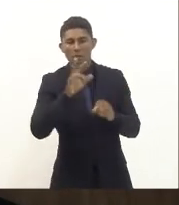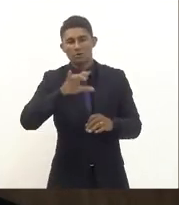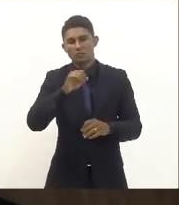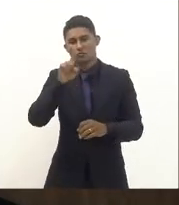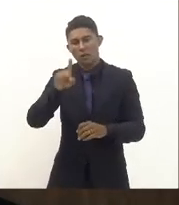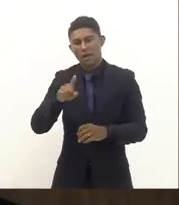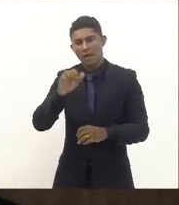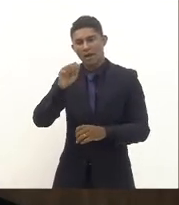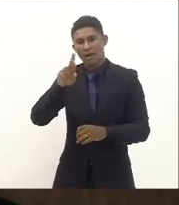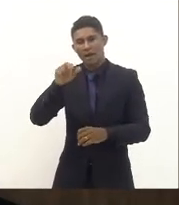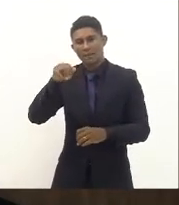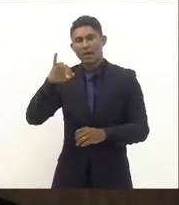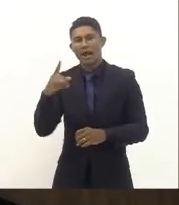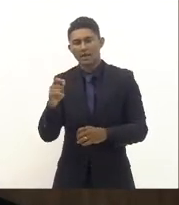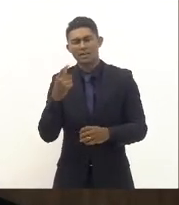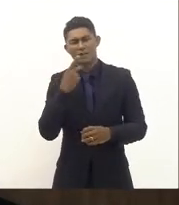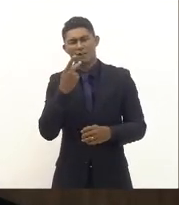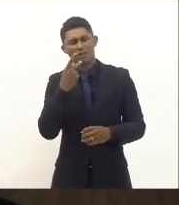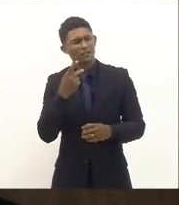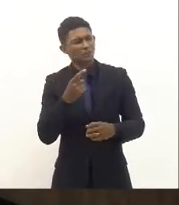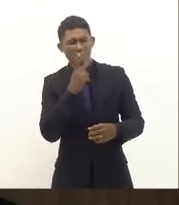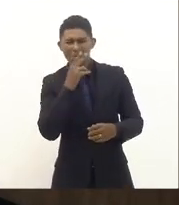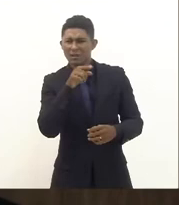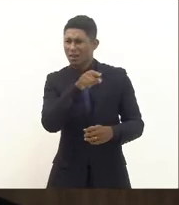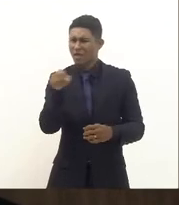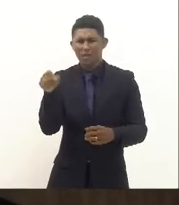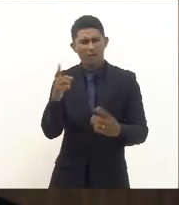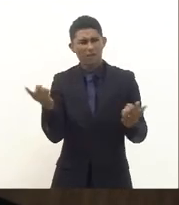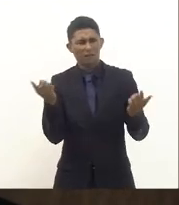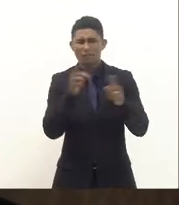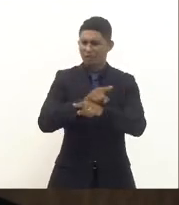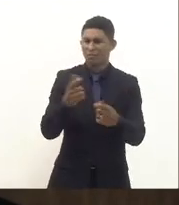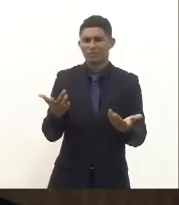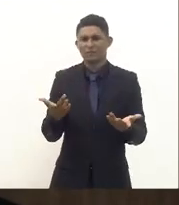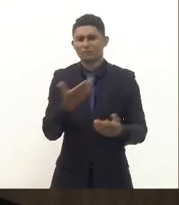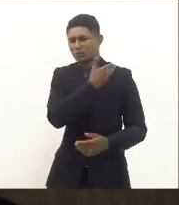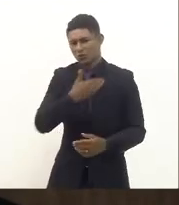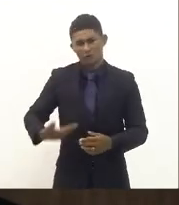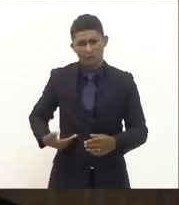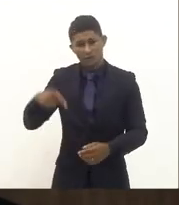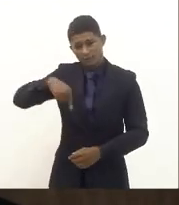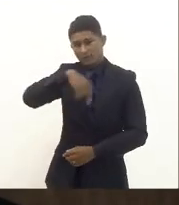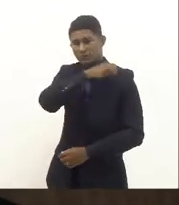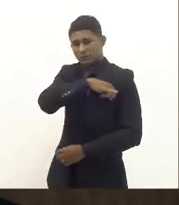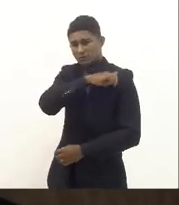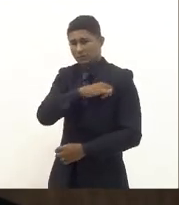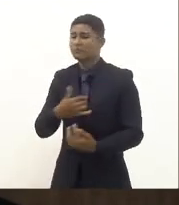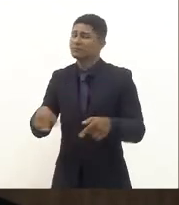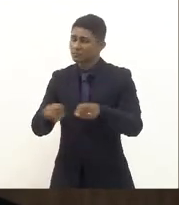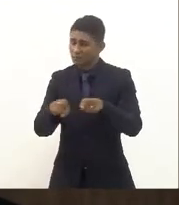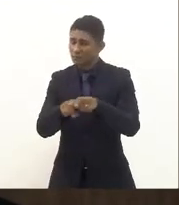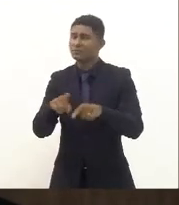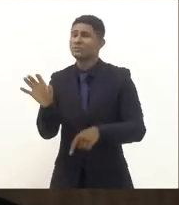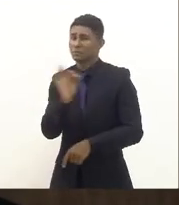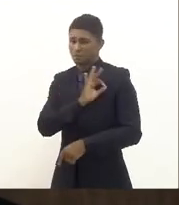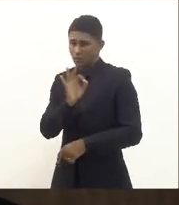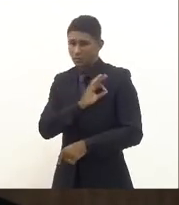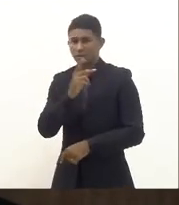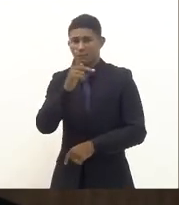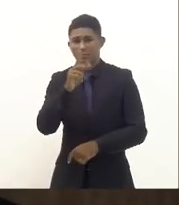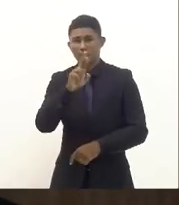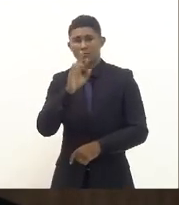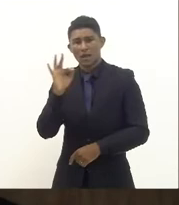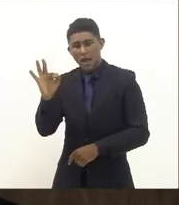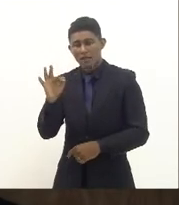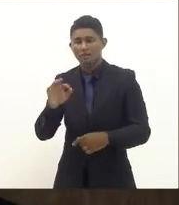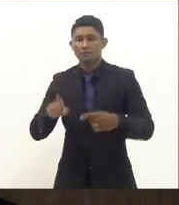enfim eu queria falar dessa contradição enquanto fazer um desses Jerry e o governo do Rio de Janeiro inclusive com participação da Polícia Rodoviária